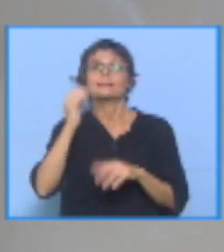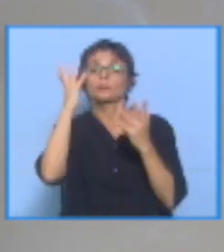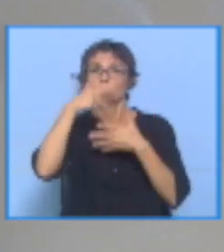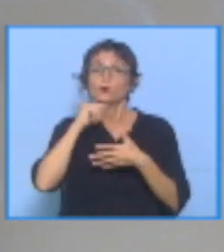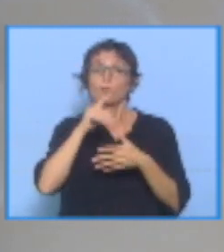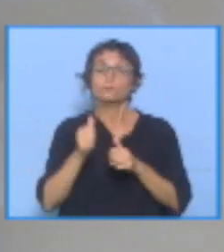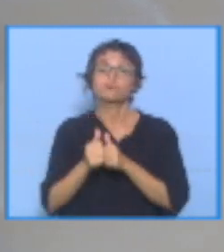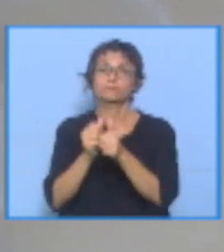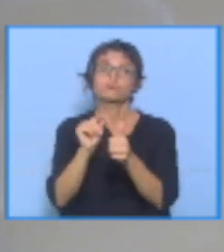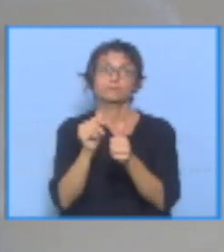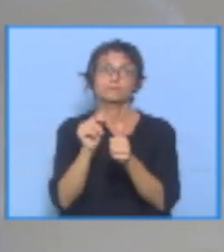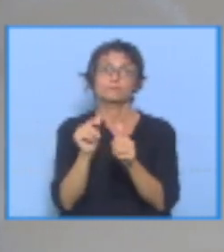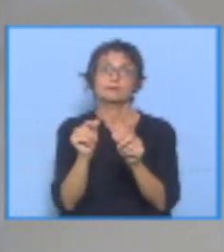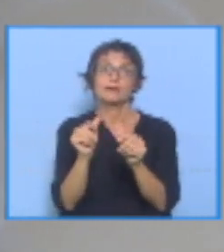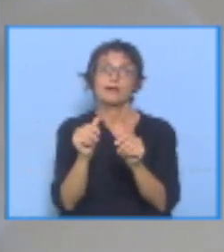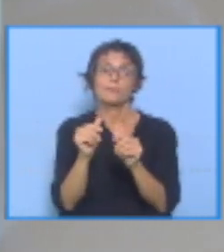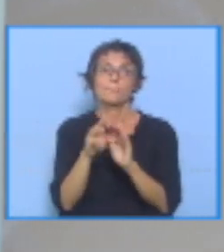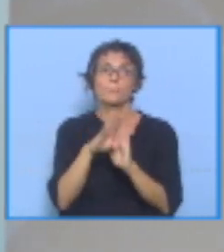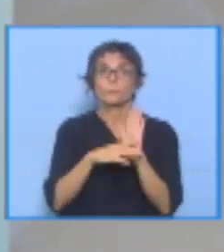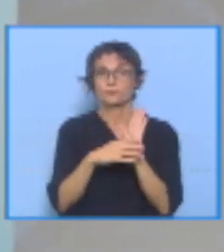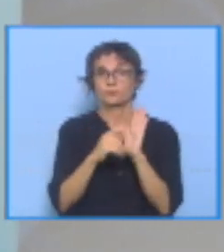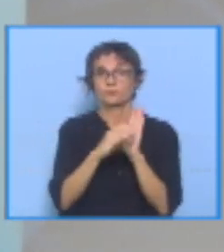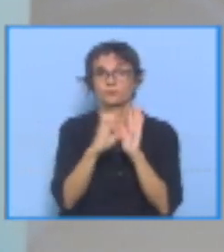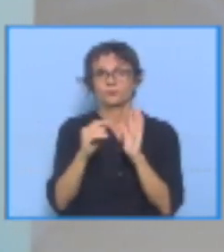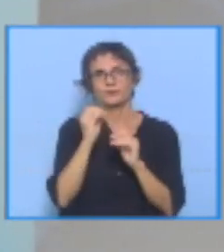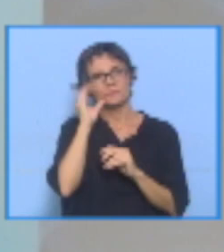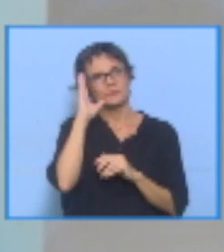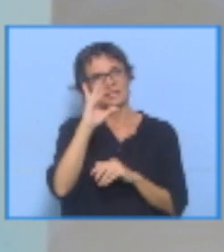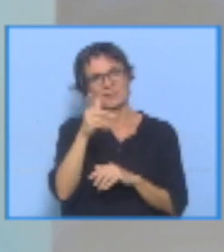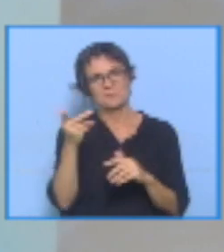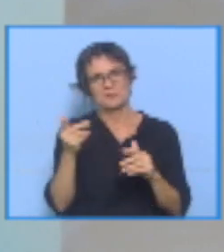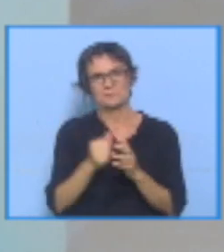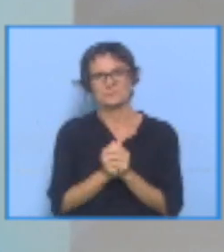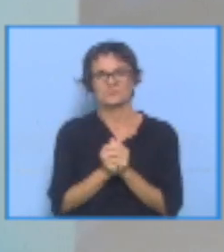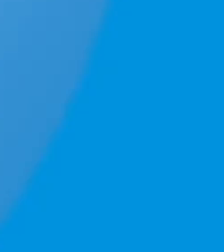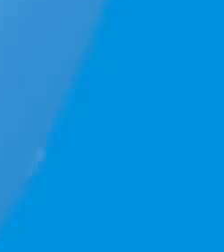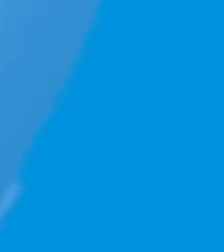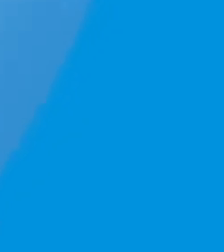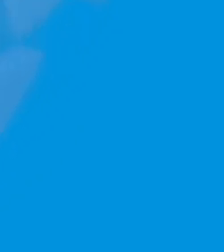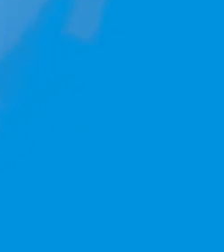rádio do programa Eclésia. Tenha então uma muito boa tarde e até amanhã, se Deus quiser.